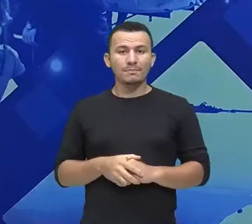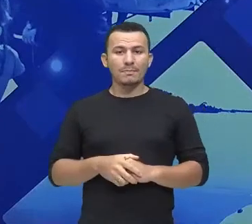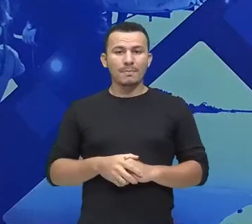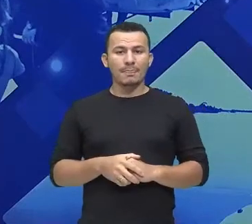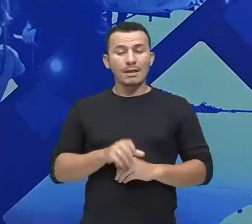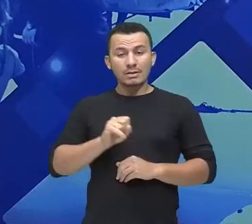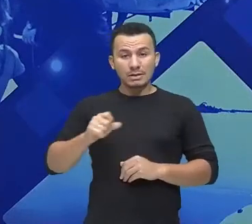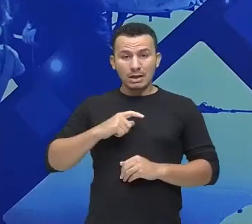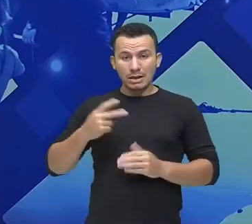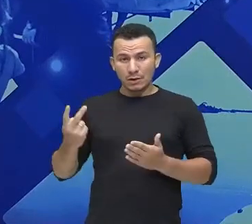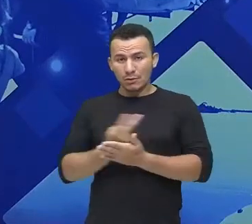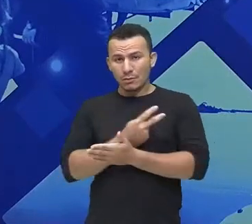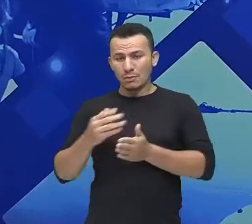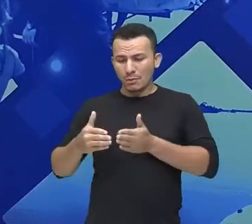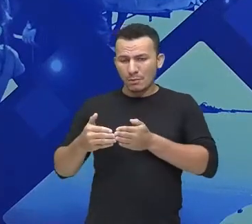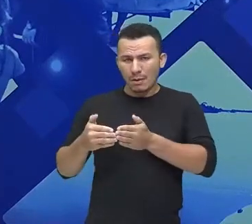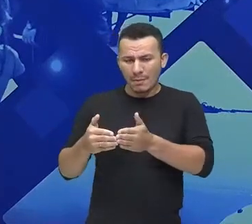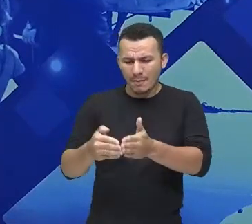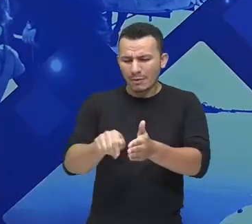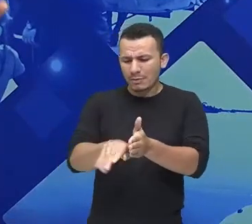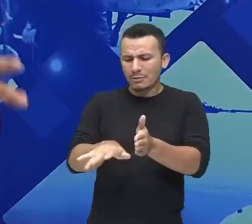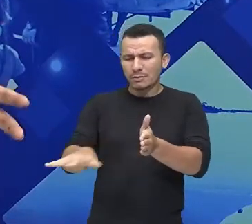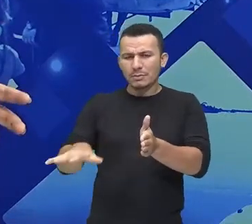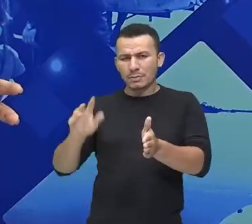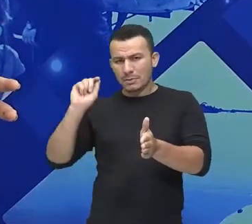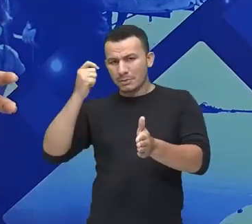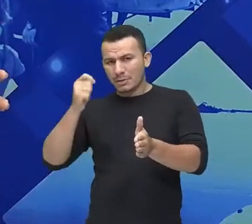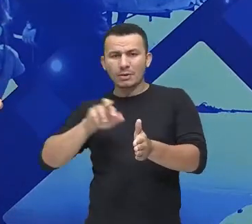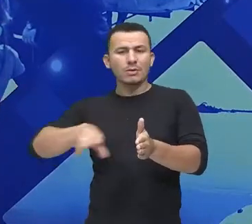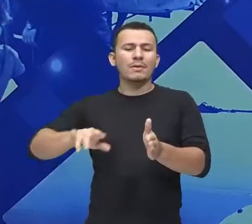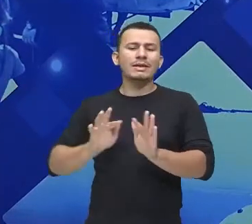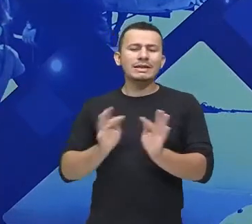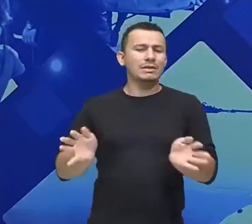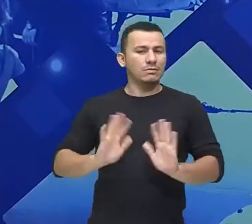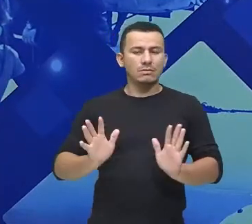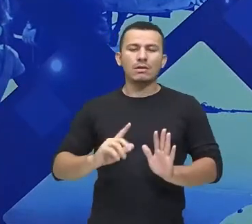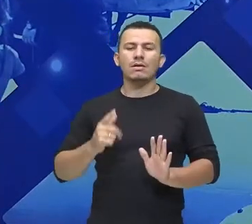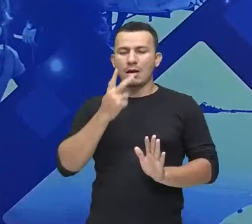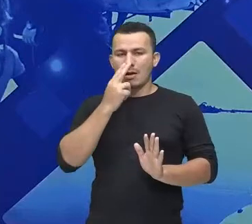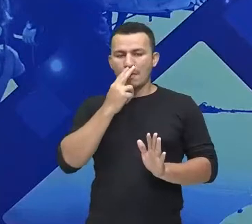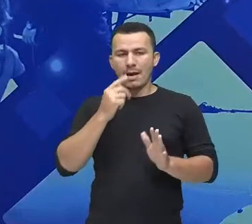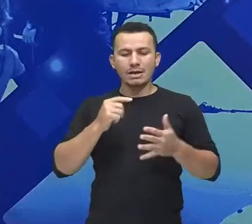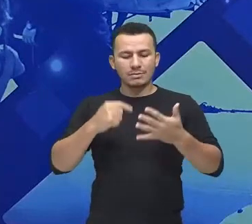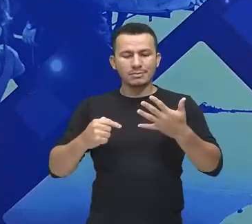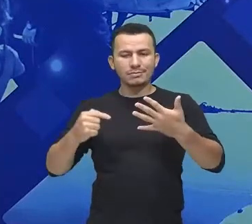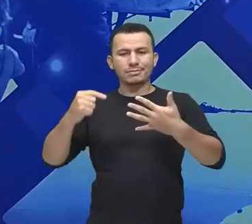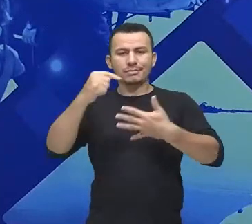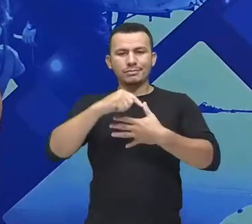um acidente de vazamento de petróleo, não é simples, gente. É uma quebra de cadeia ambiental que